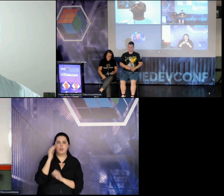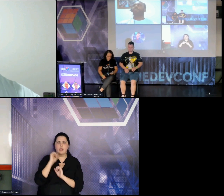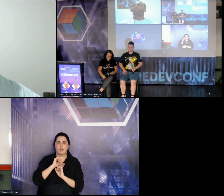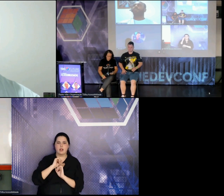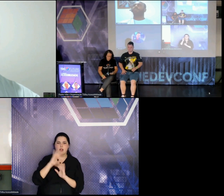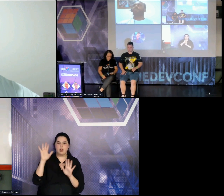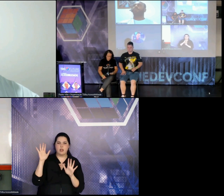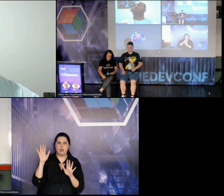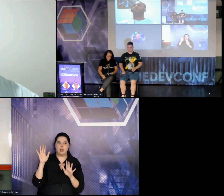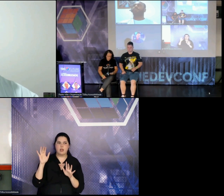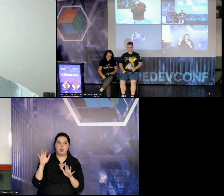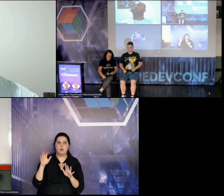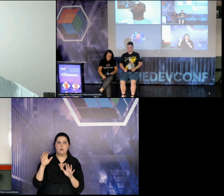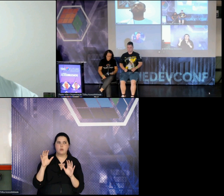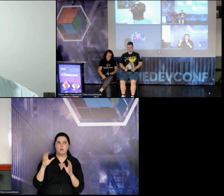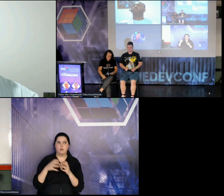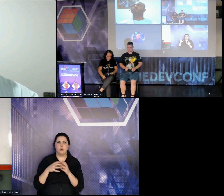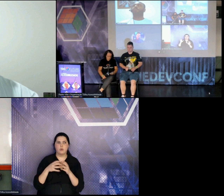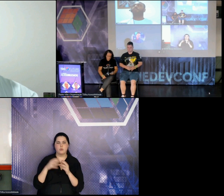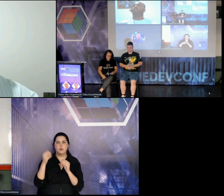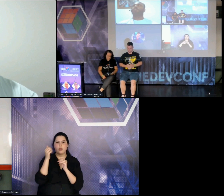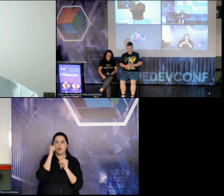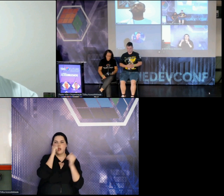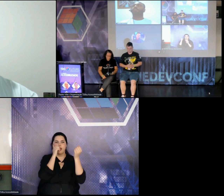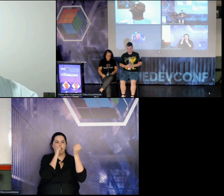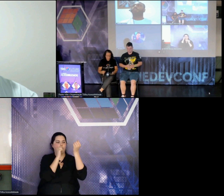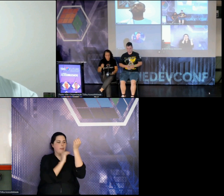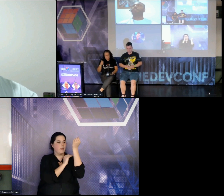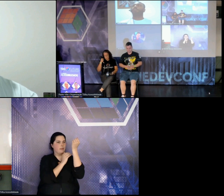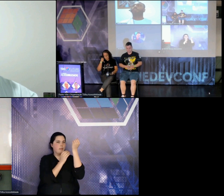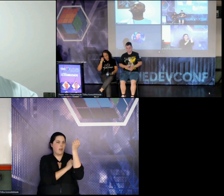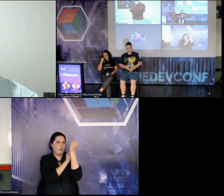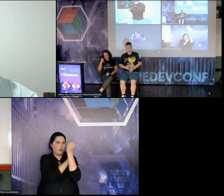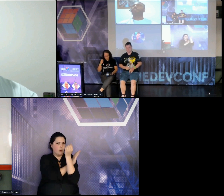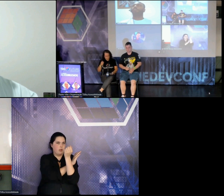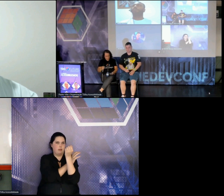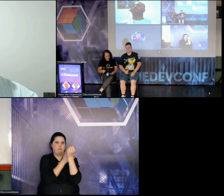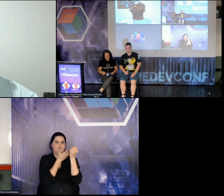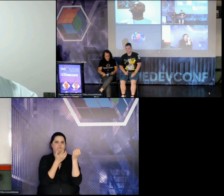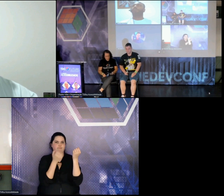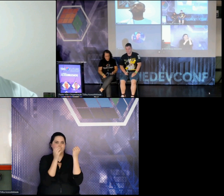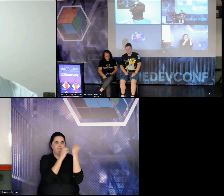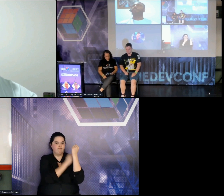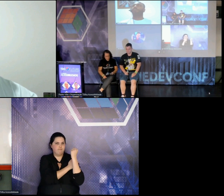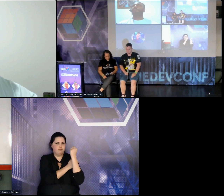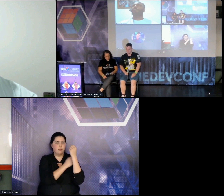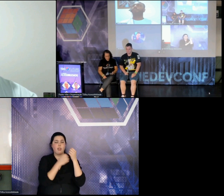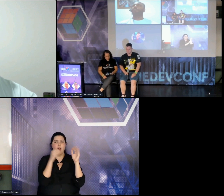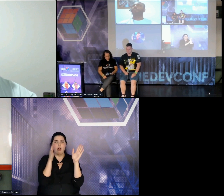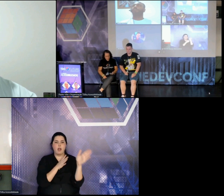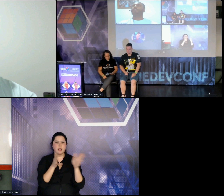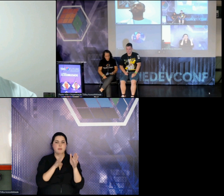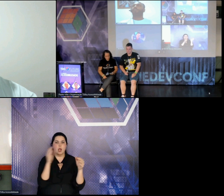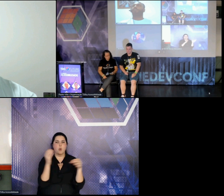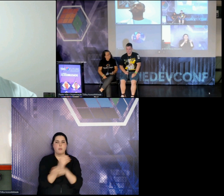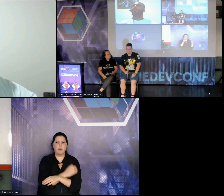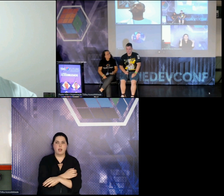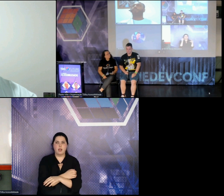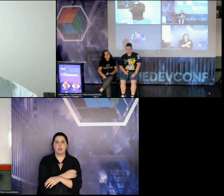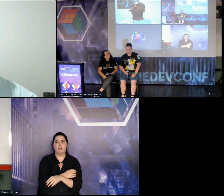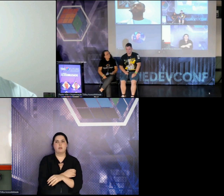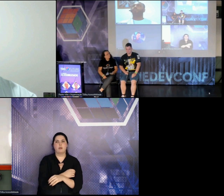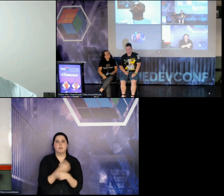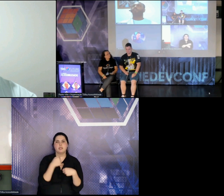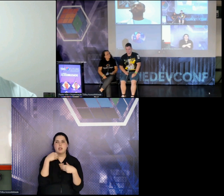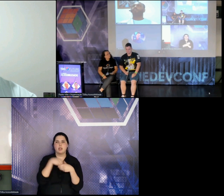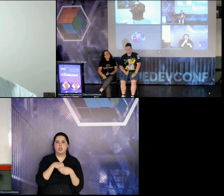na mão do time o empoderamento, que a acessibilidade ela é parte do todo, né? Ela não é uma